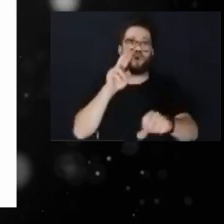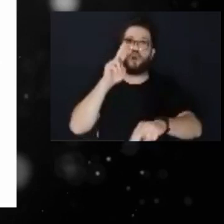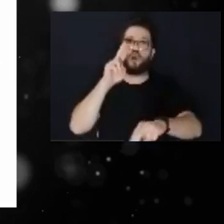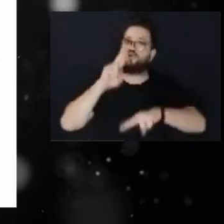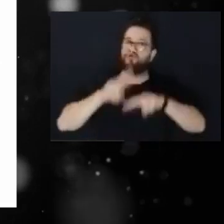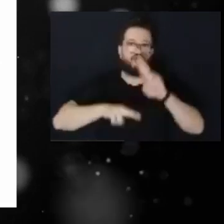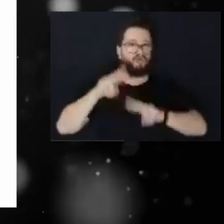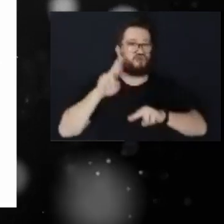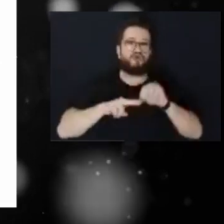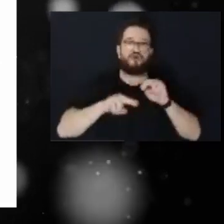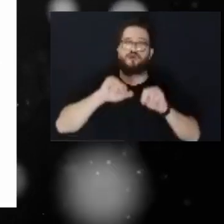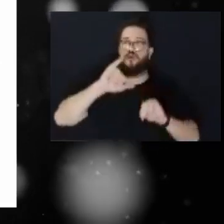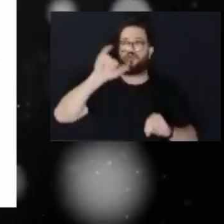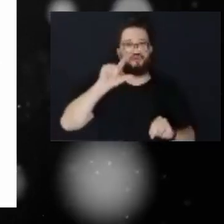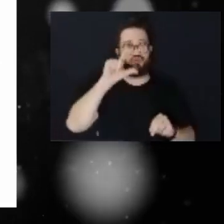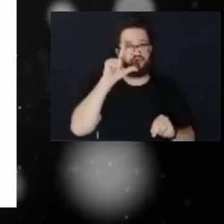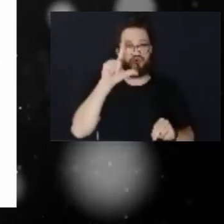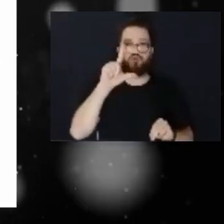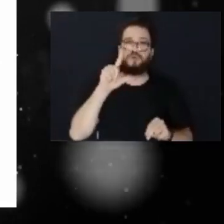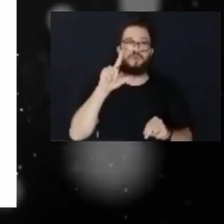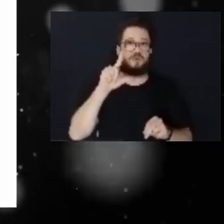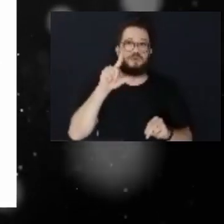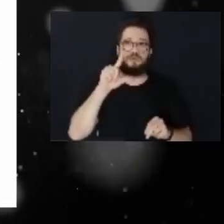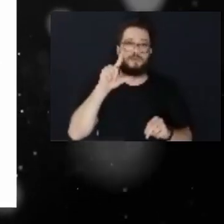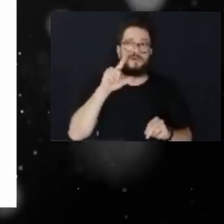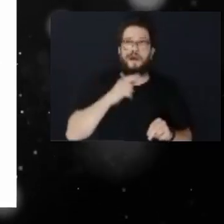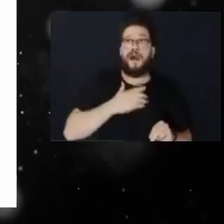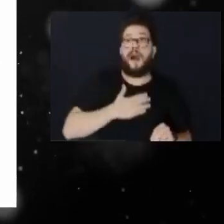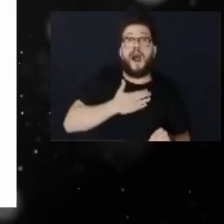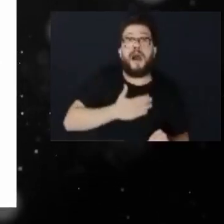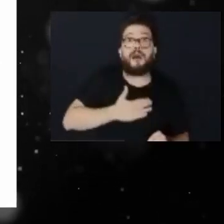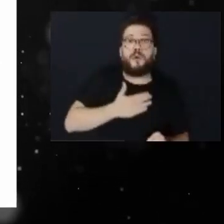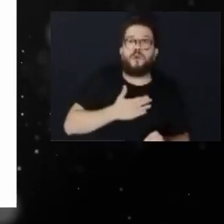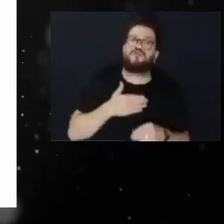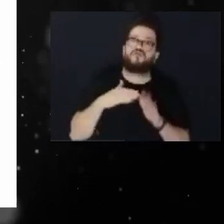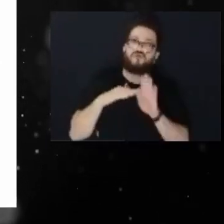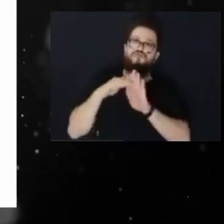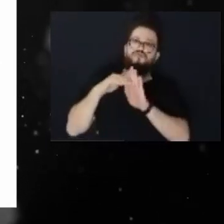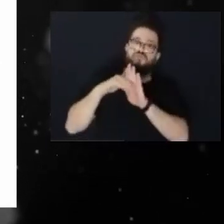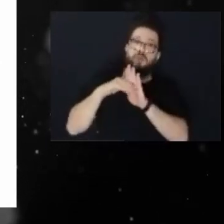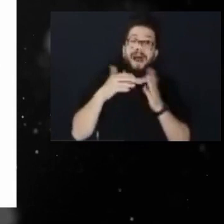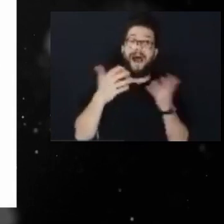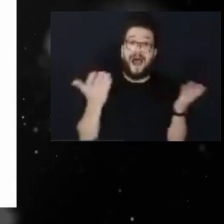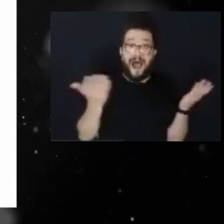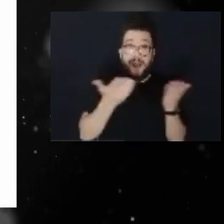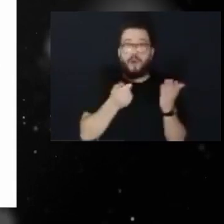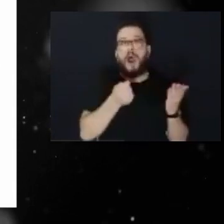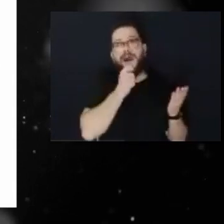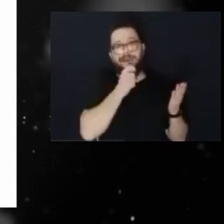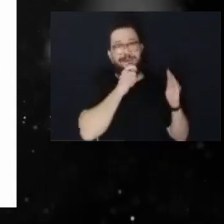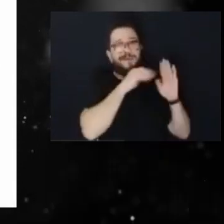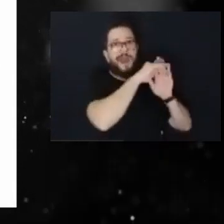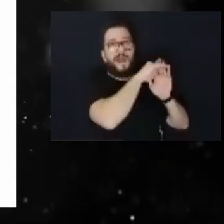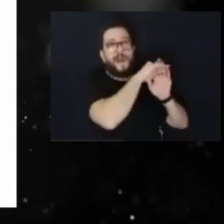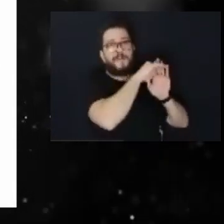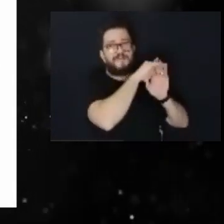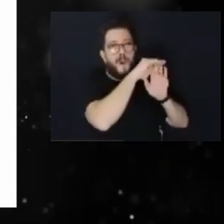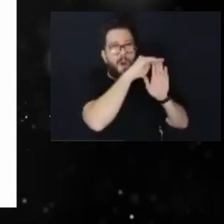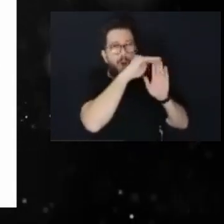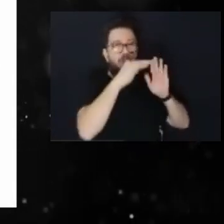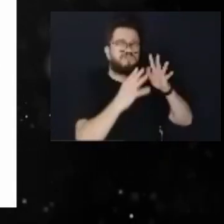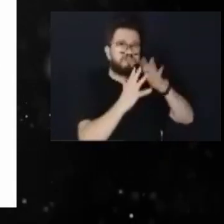né, agosto. Então, nesse momento, embora a queda ainda não é seguro, e qualquer relaxamento